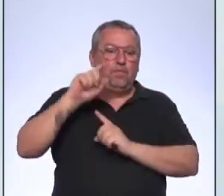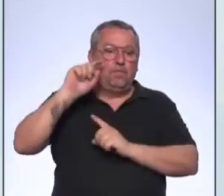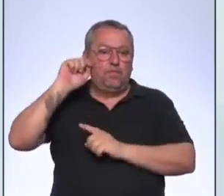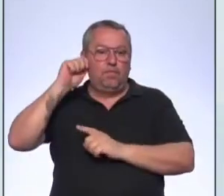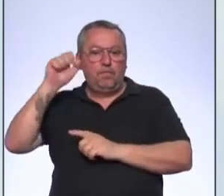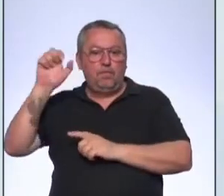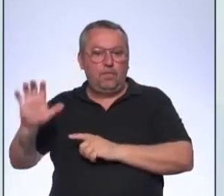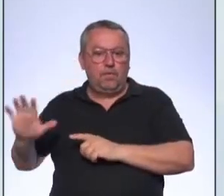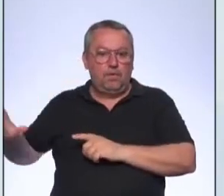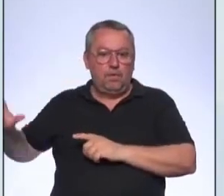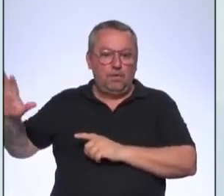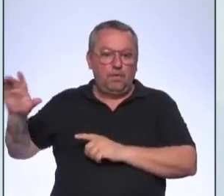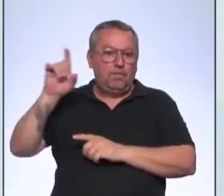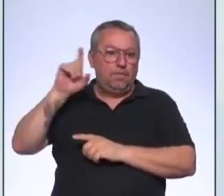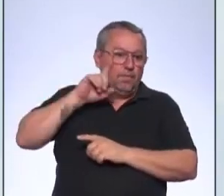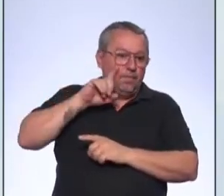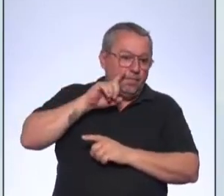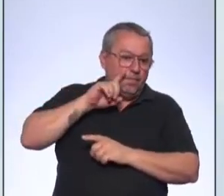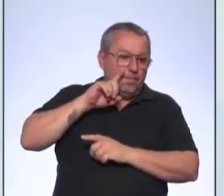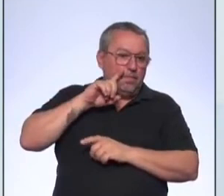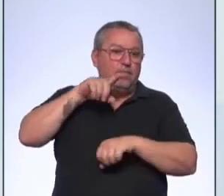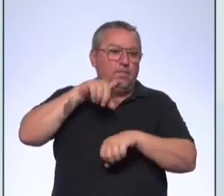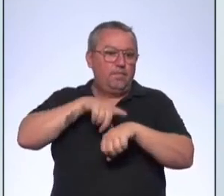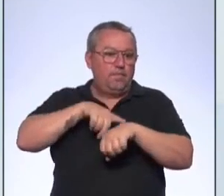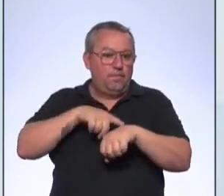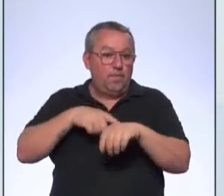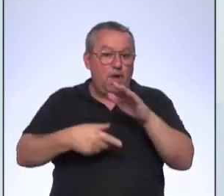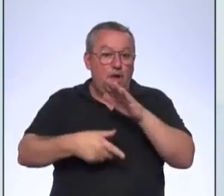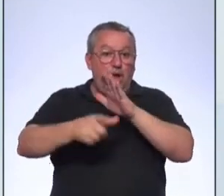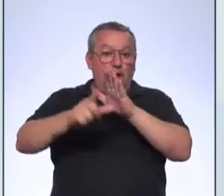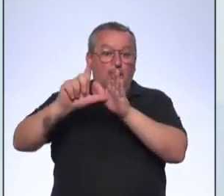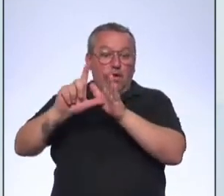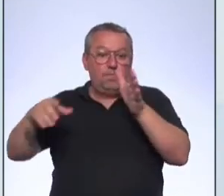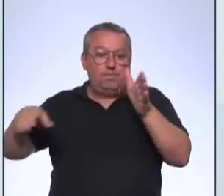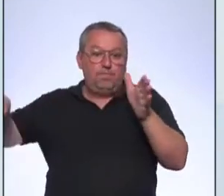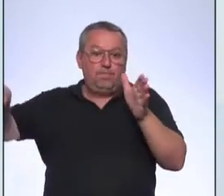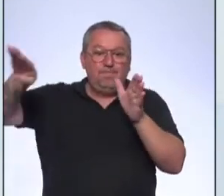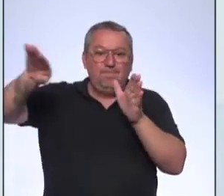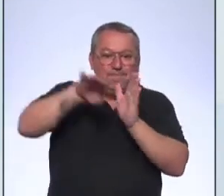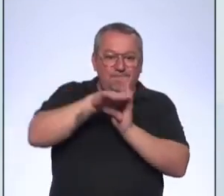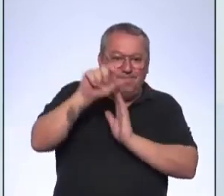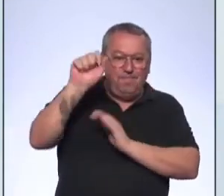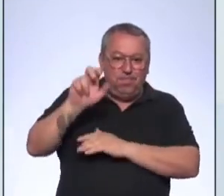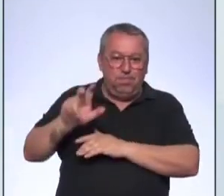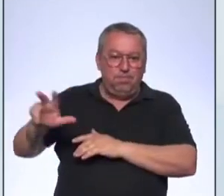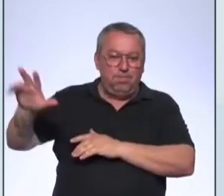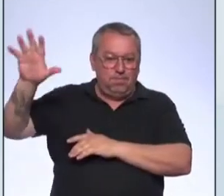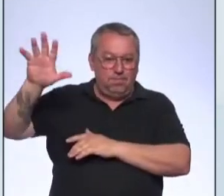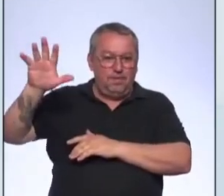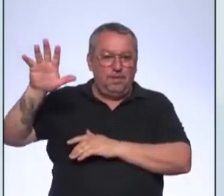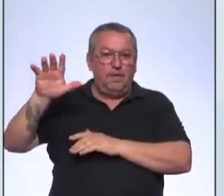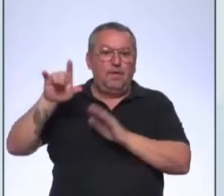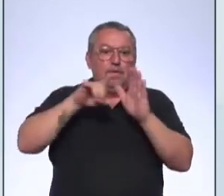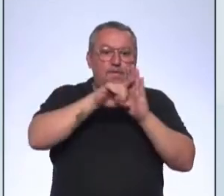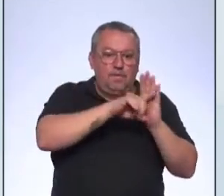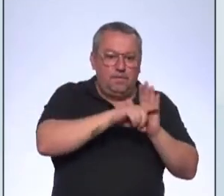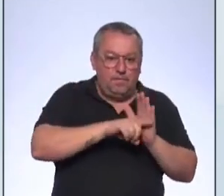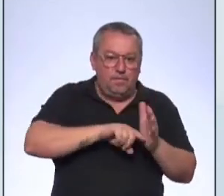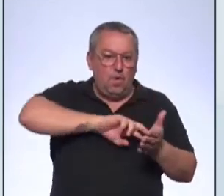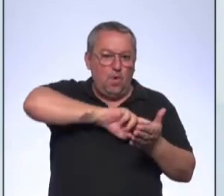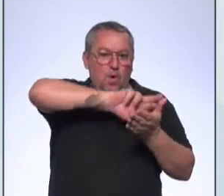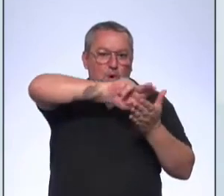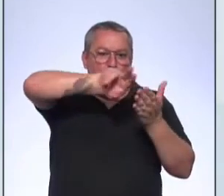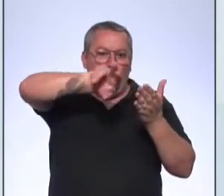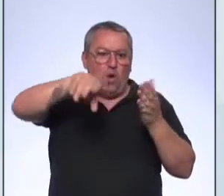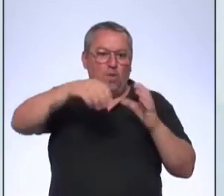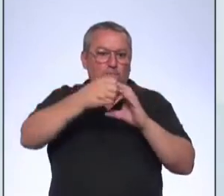sociedades africanas e americanas no período anterior à chegada dos europeus. Investigar os